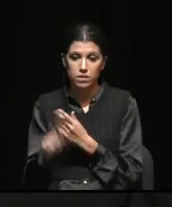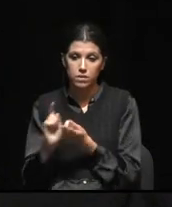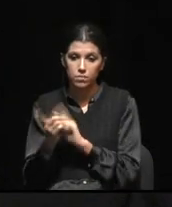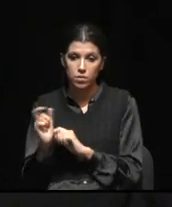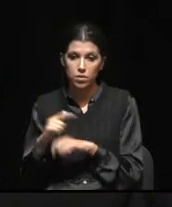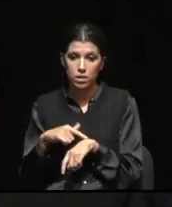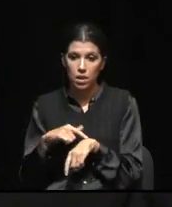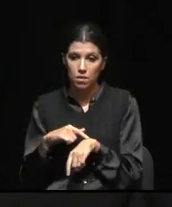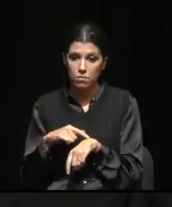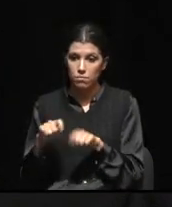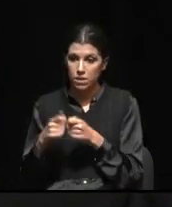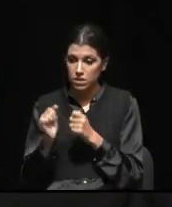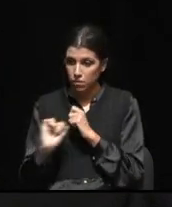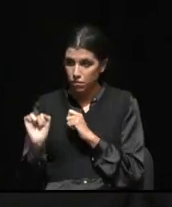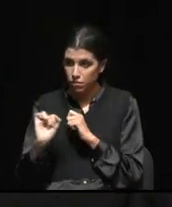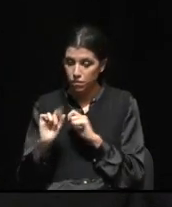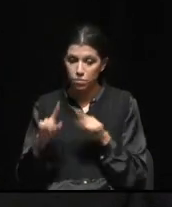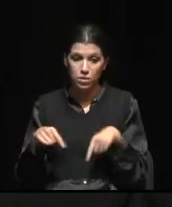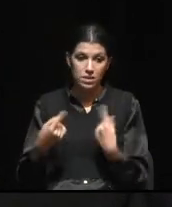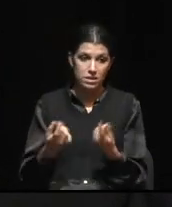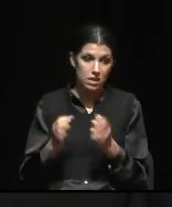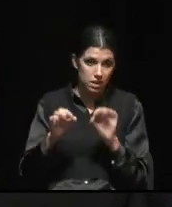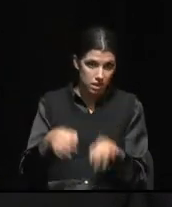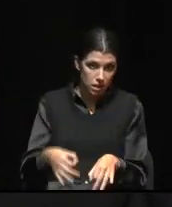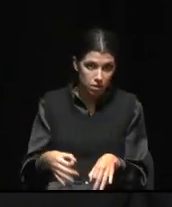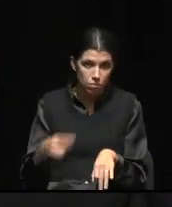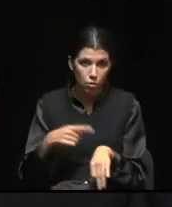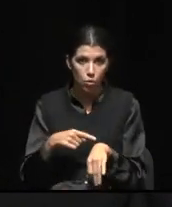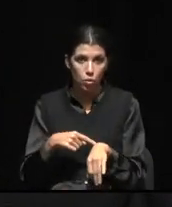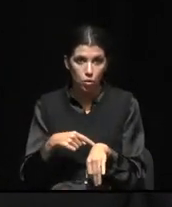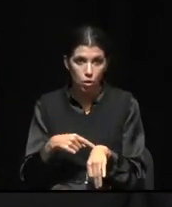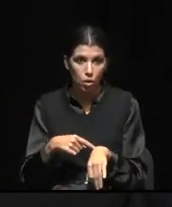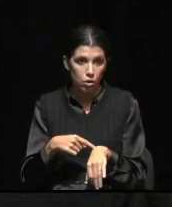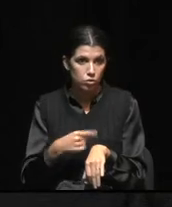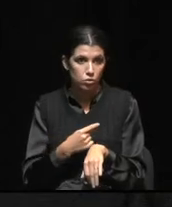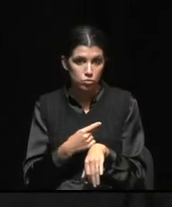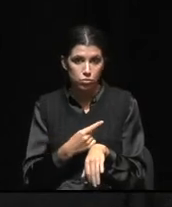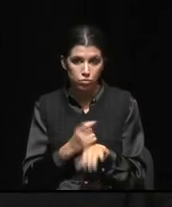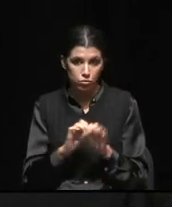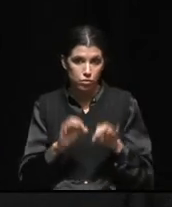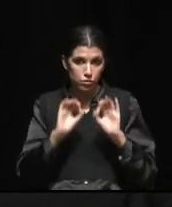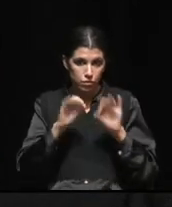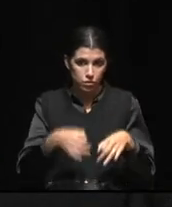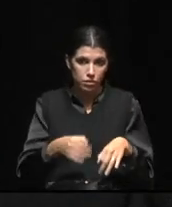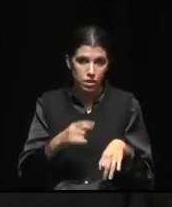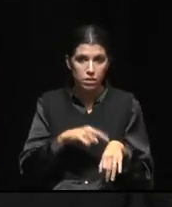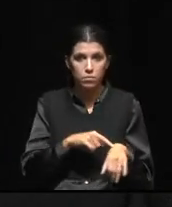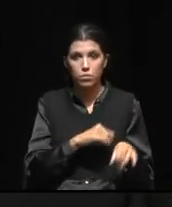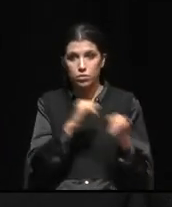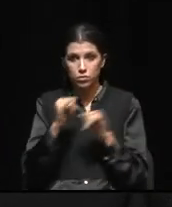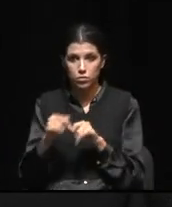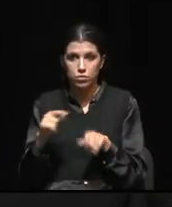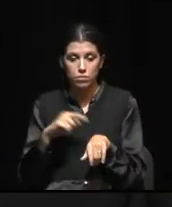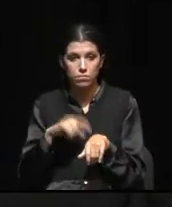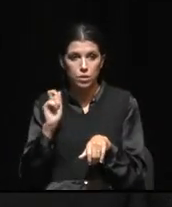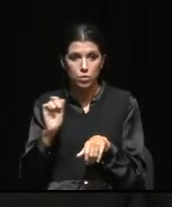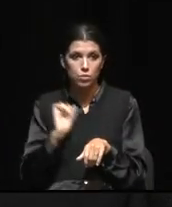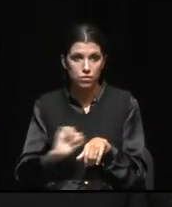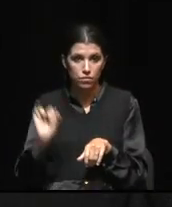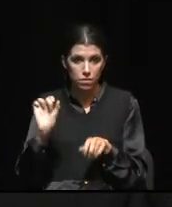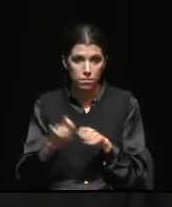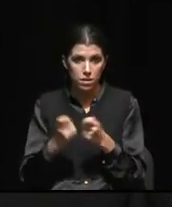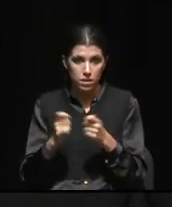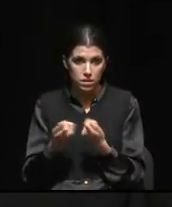tempo do partido e depois o minuto do encerramento eh o relógio costuma fazer sempre primeiro Encerramento e depois salta para o minuto do partido Mas